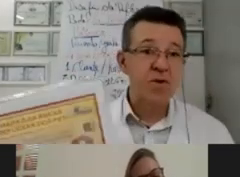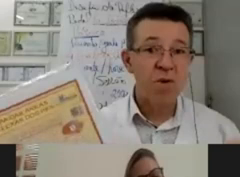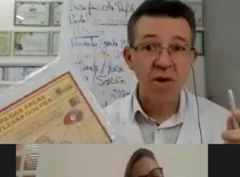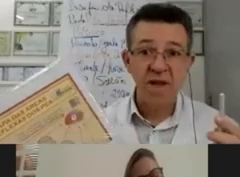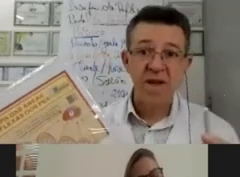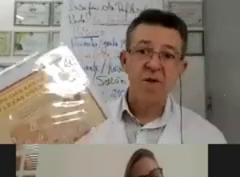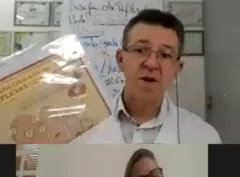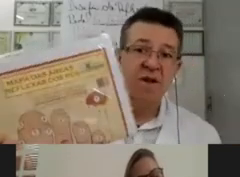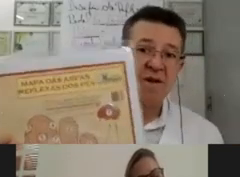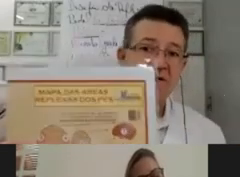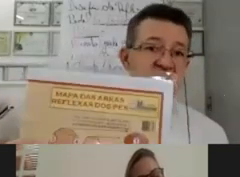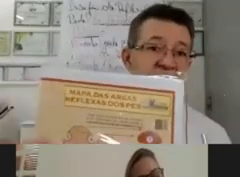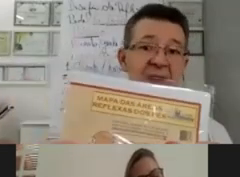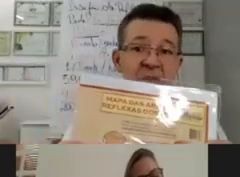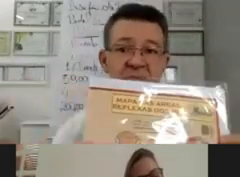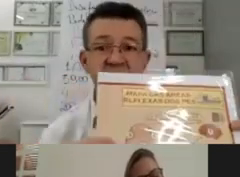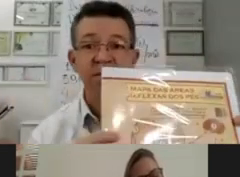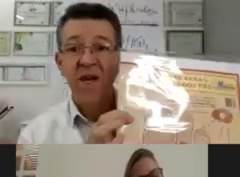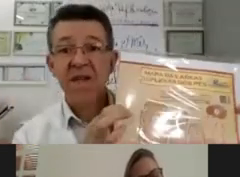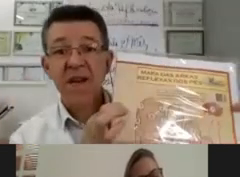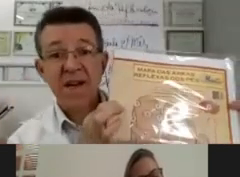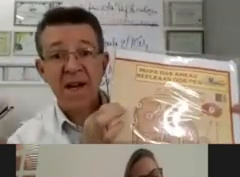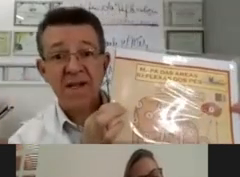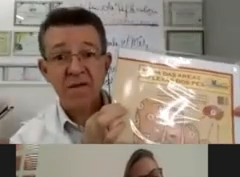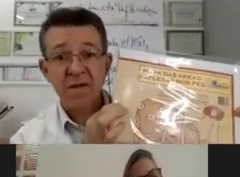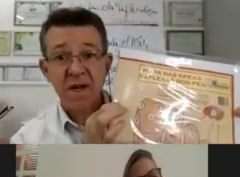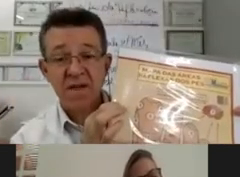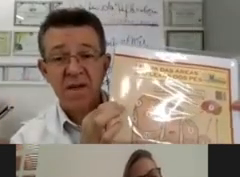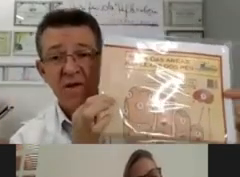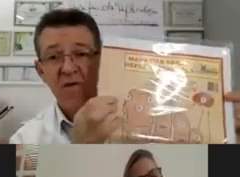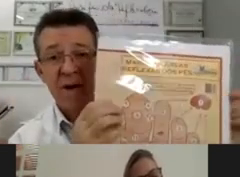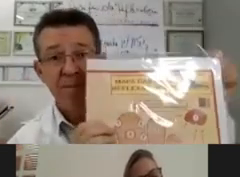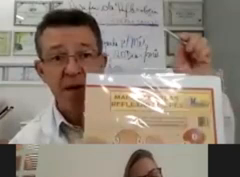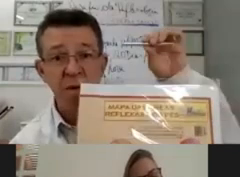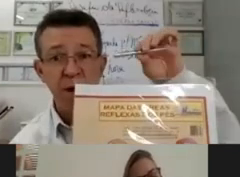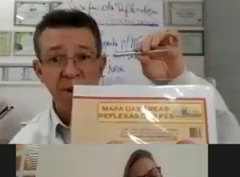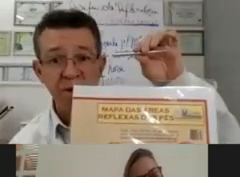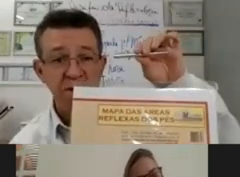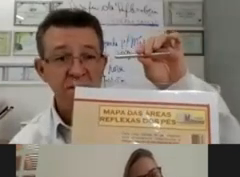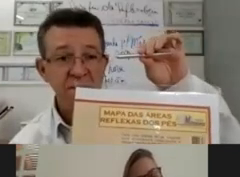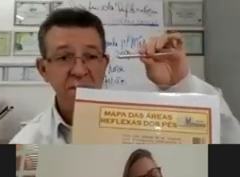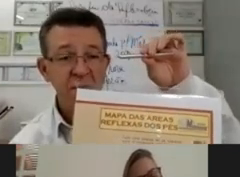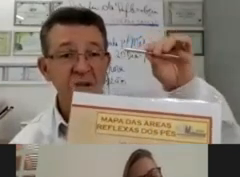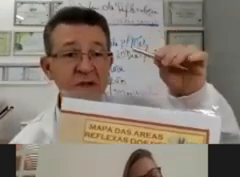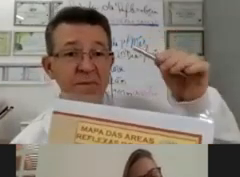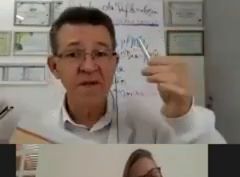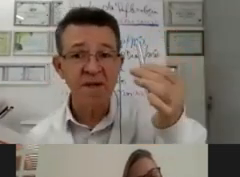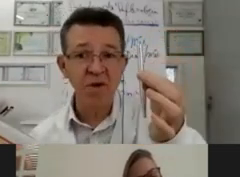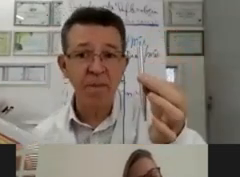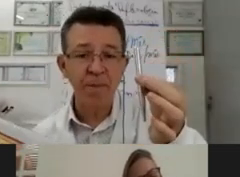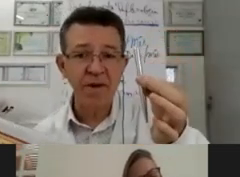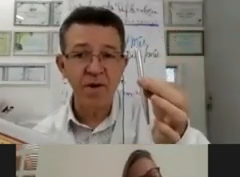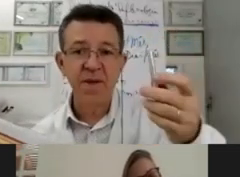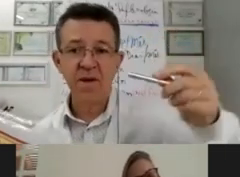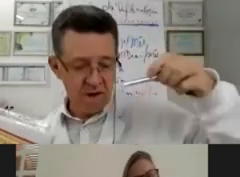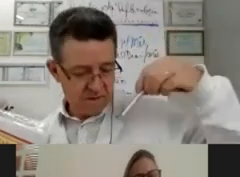compraram o curso ontem e hoje, vocês ganharam, vai ser entregue na casa de vocês, o mapa e o apalpador. O que você precisa?